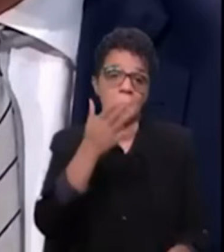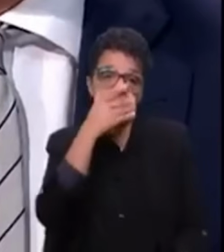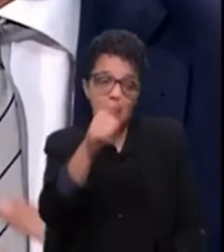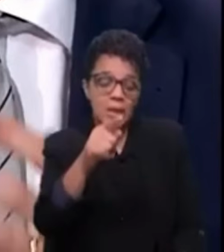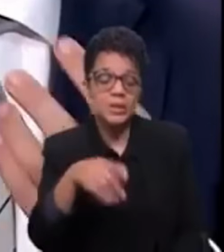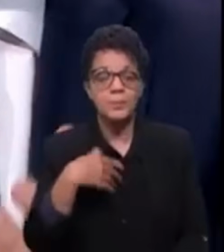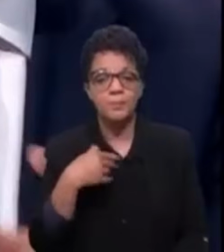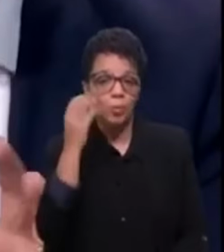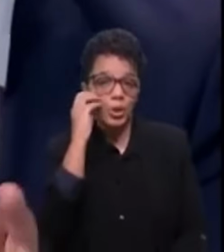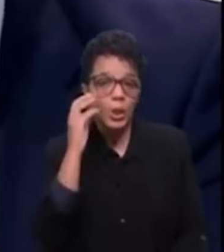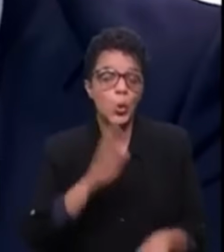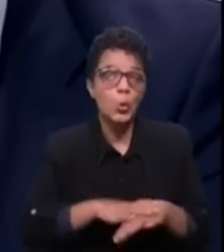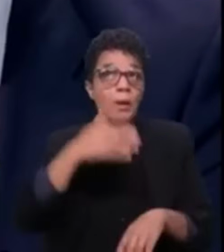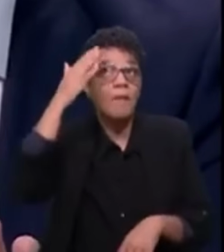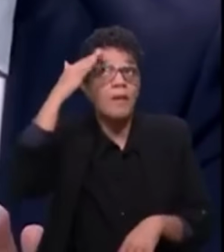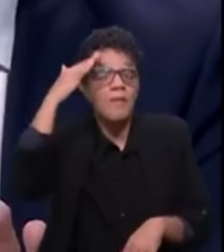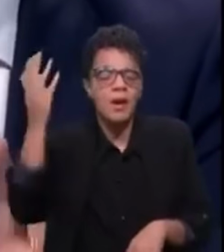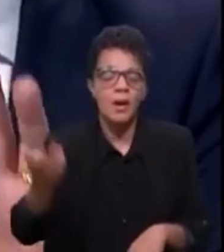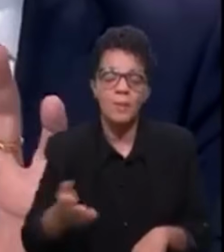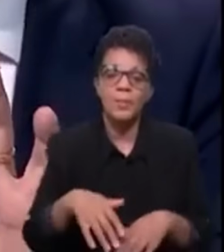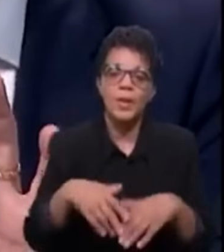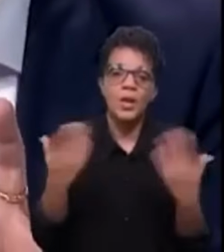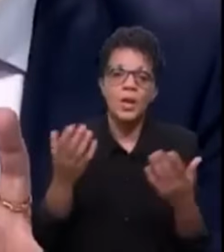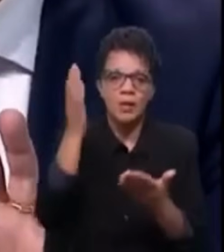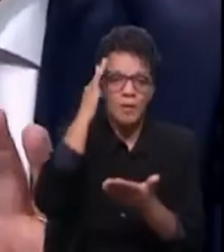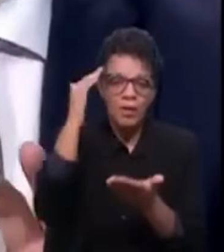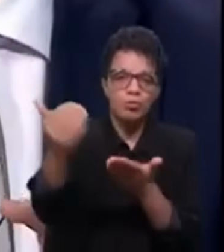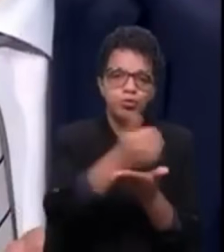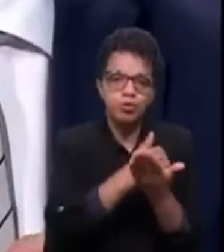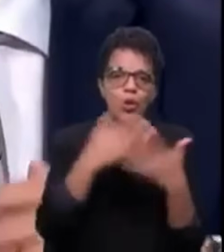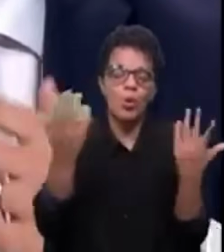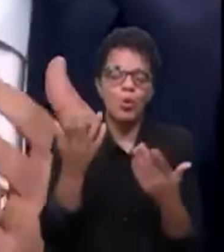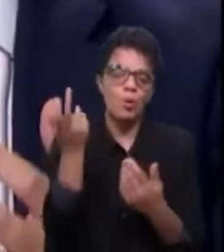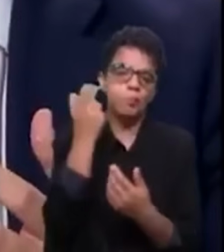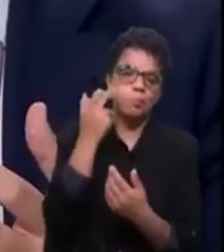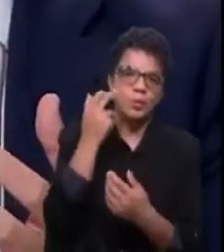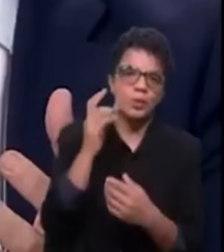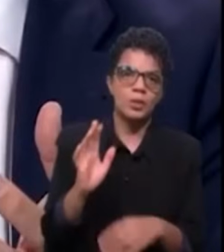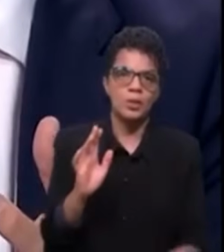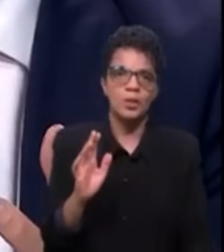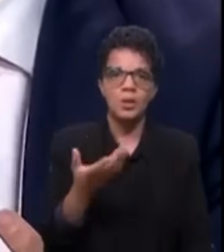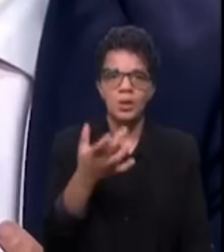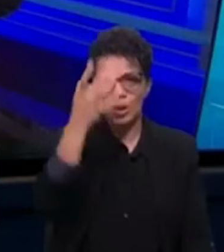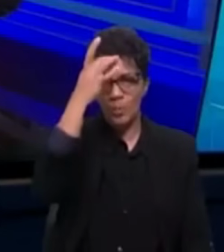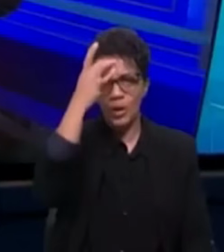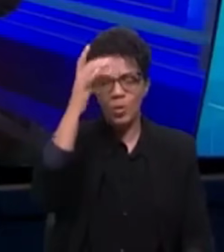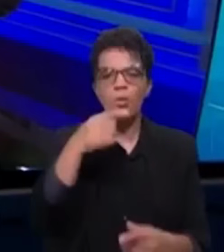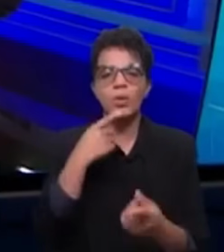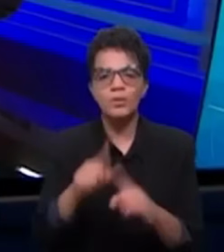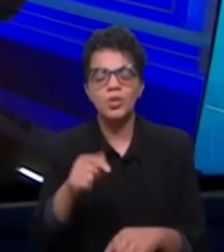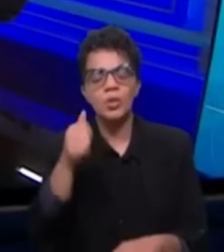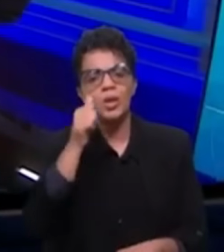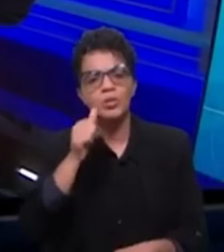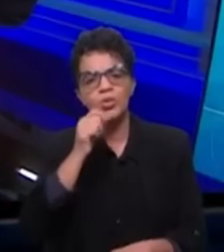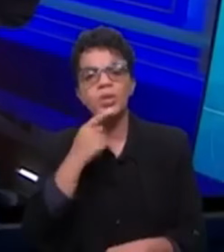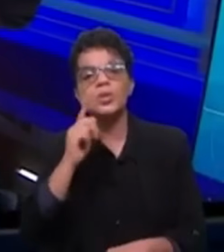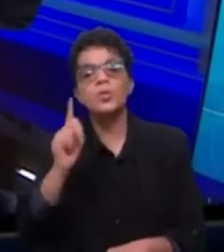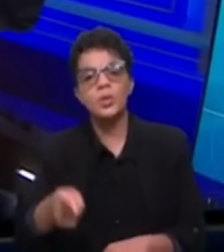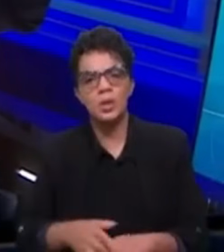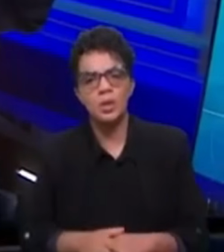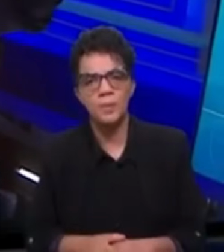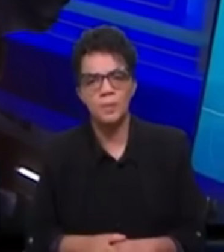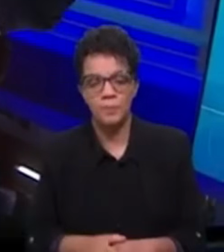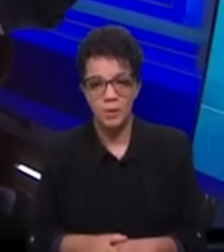sondagens ou com a arrogancia que é muito mal conselheir em portugalo significa o qu André Vent significa o que nos assor se quer